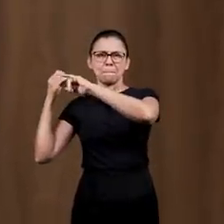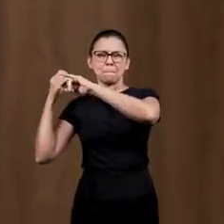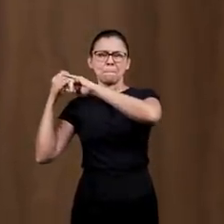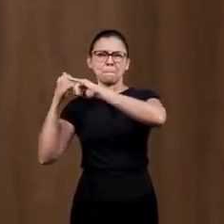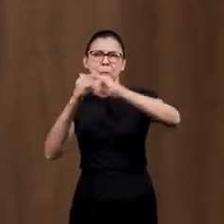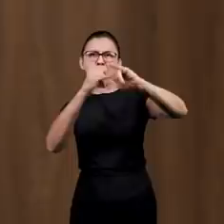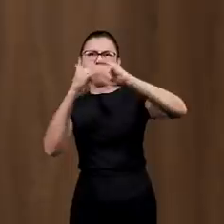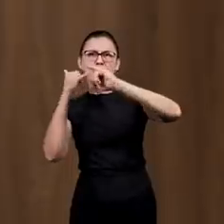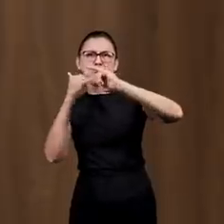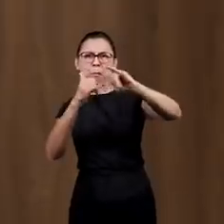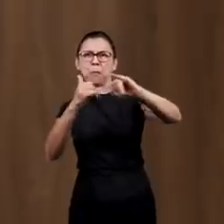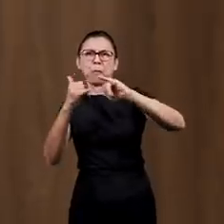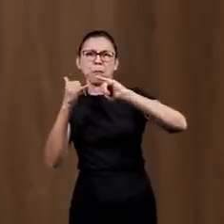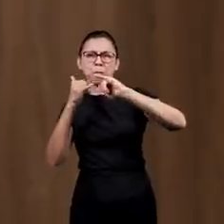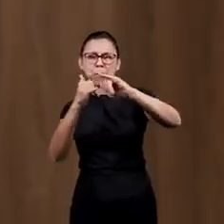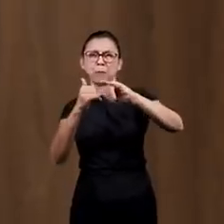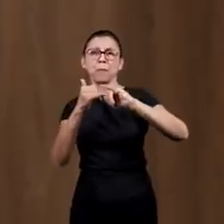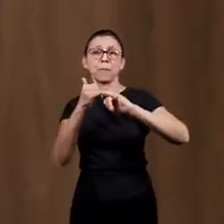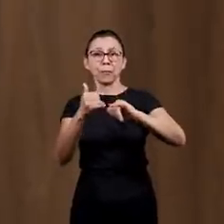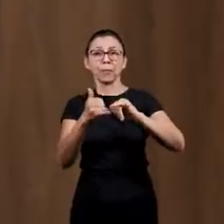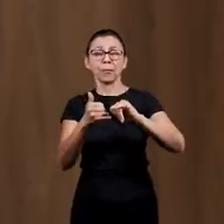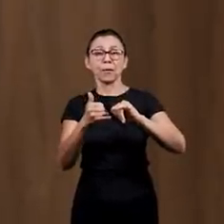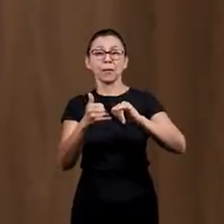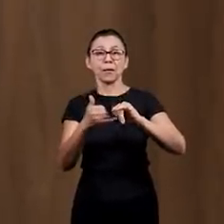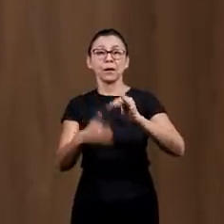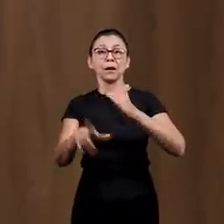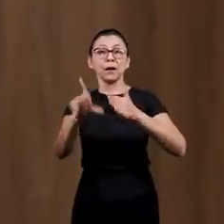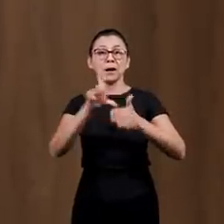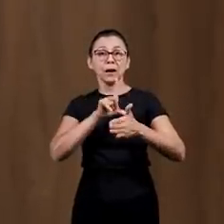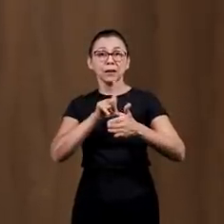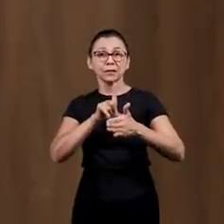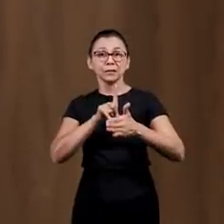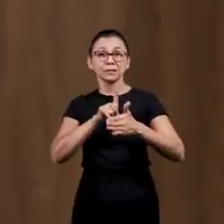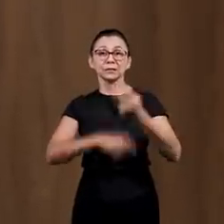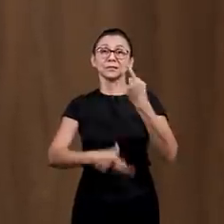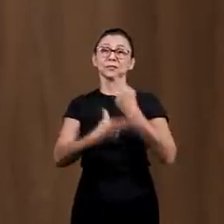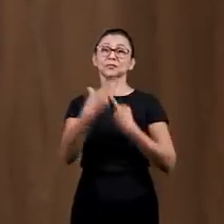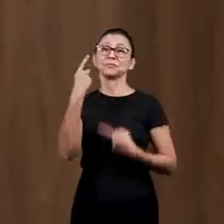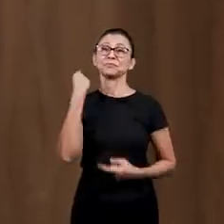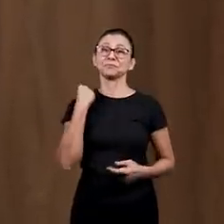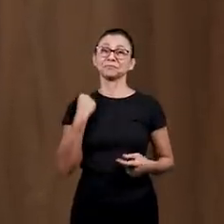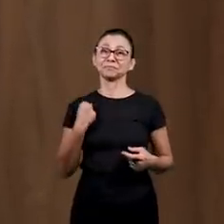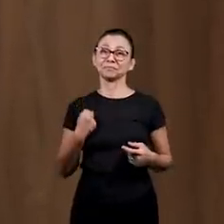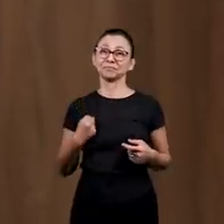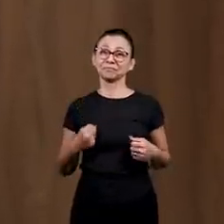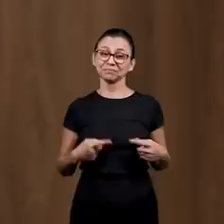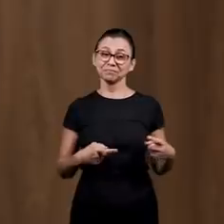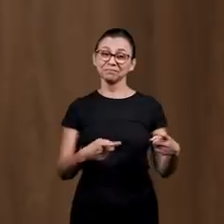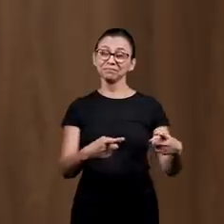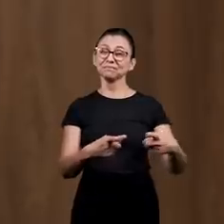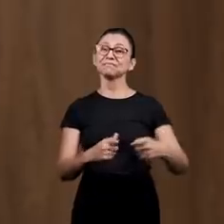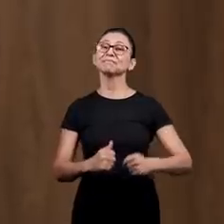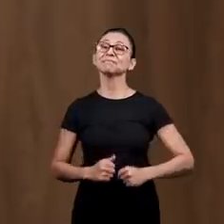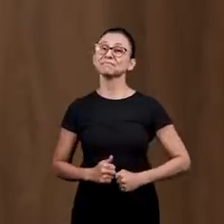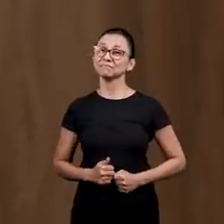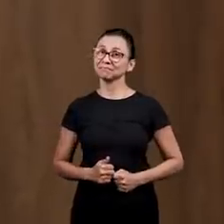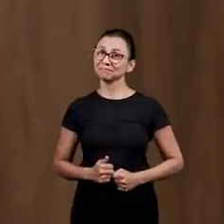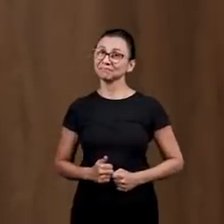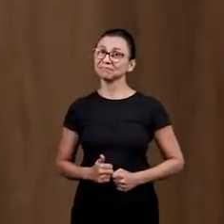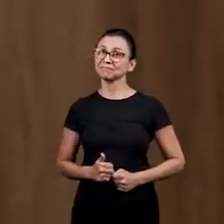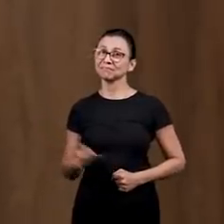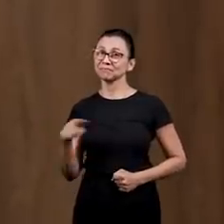a buzina, glorificou antes mesmo de ver a batalha vencida. E o servo de Deus faz isso.